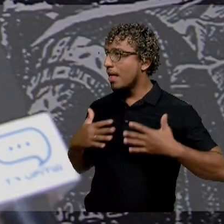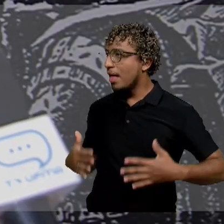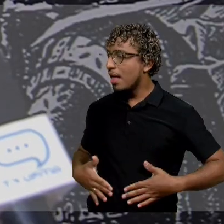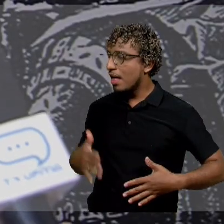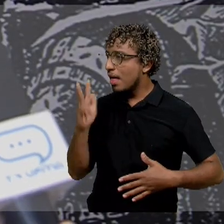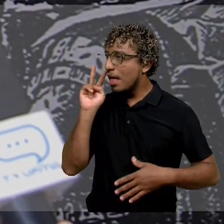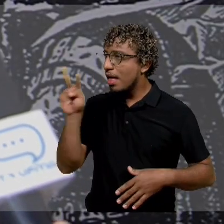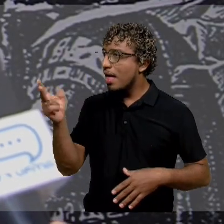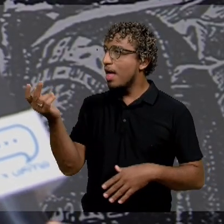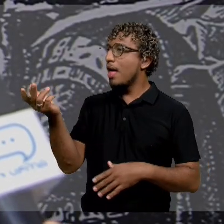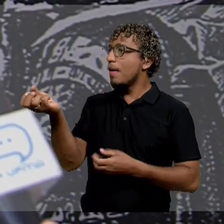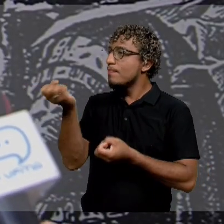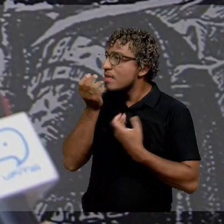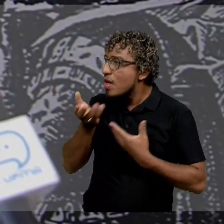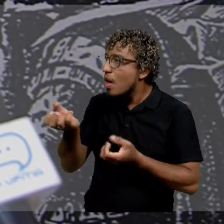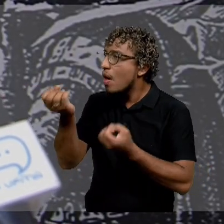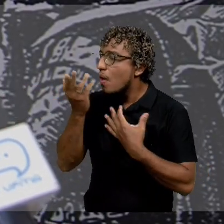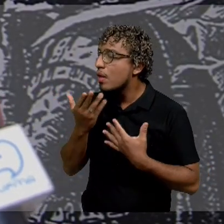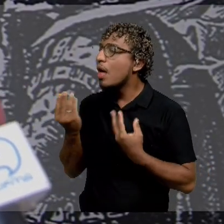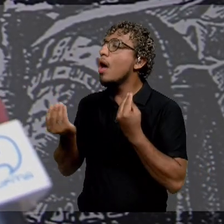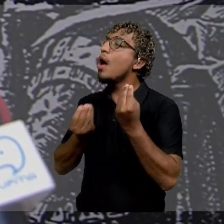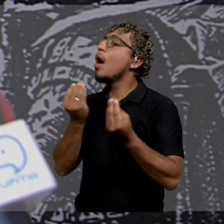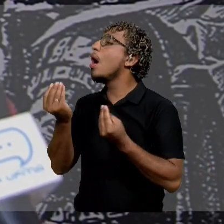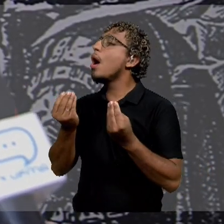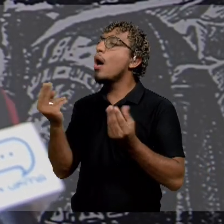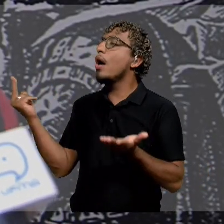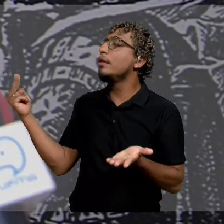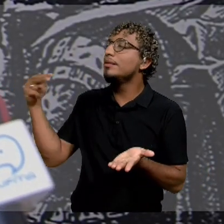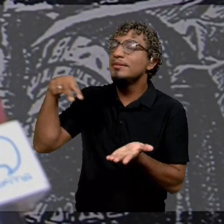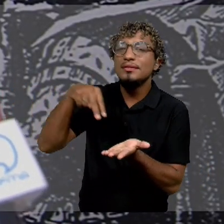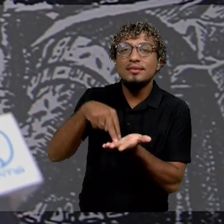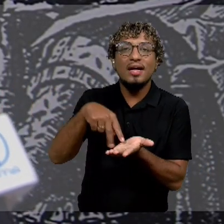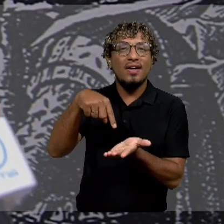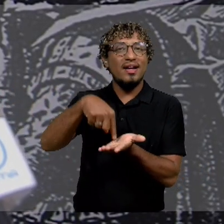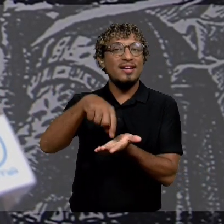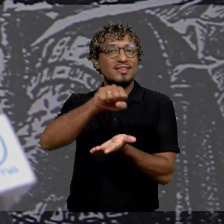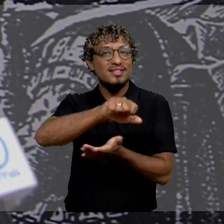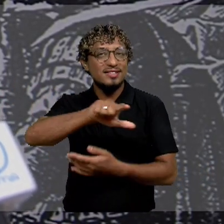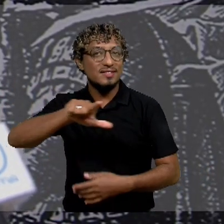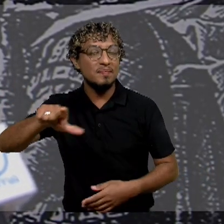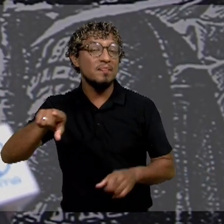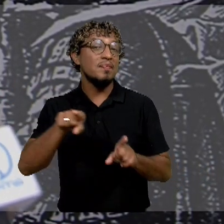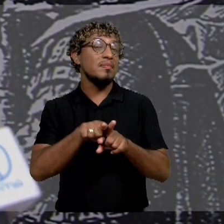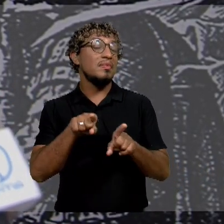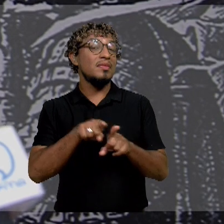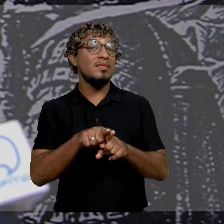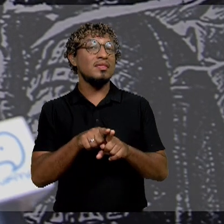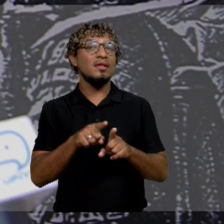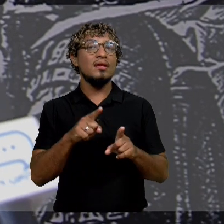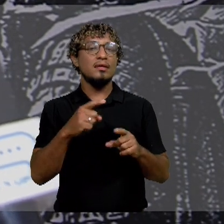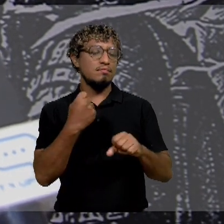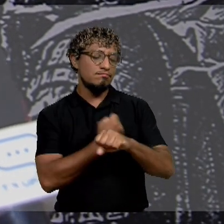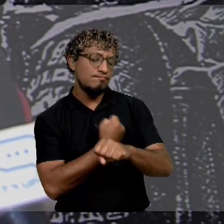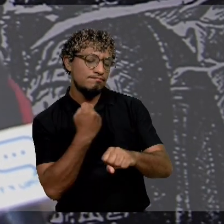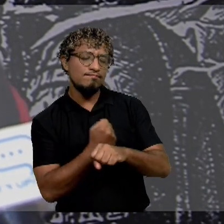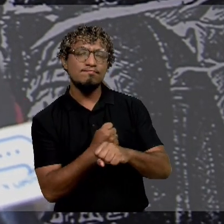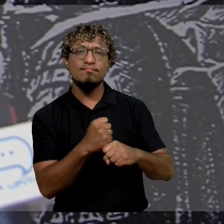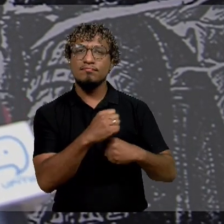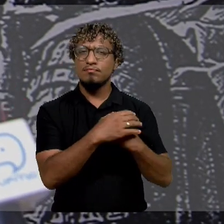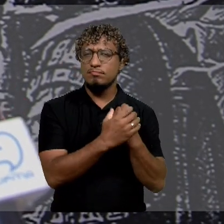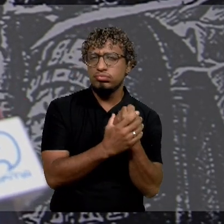dela contando como que se deu esse processo da chegada na cidade de São Luís, do levantamento do forte, dos